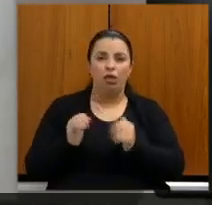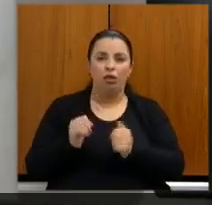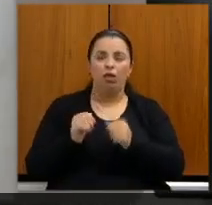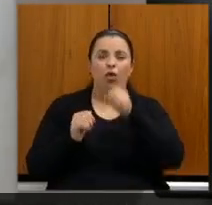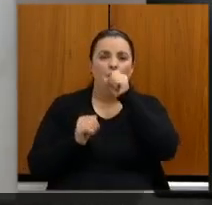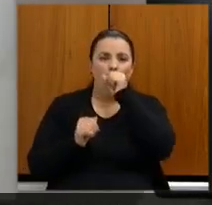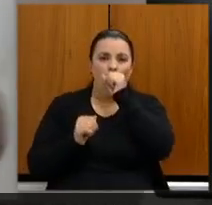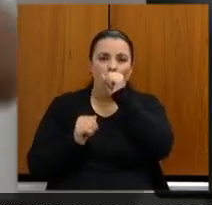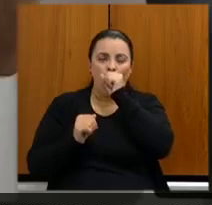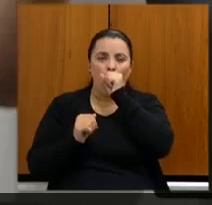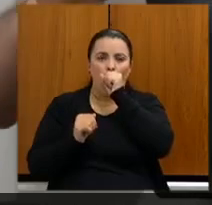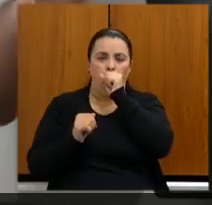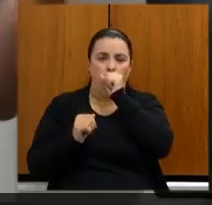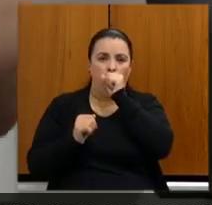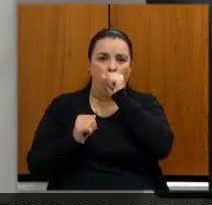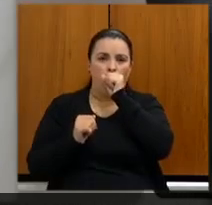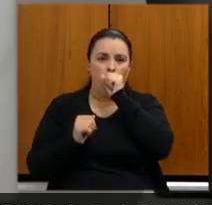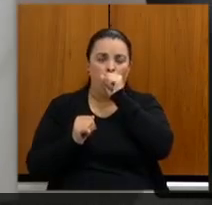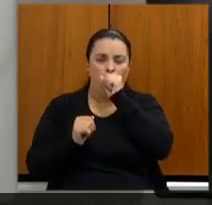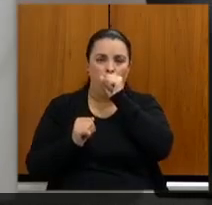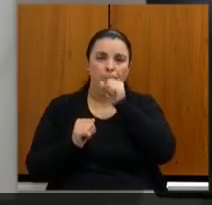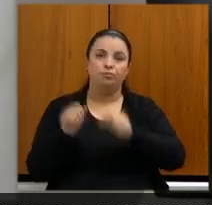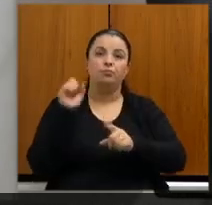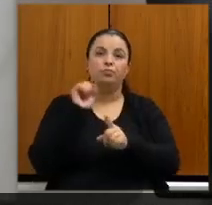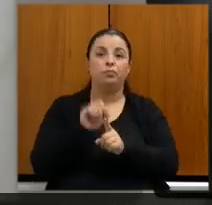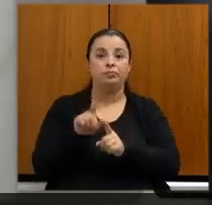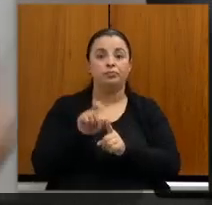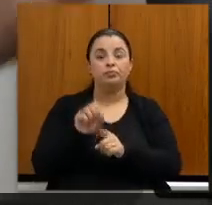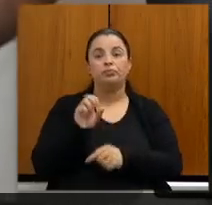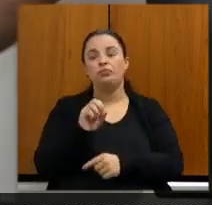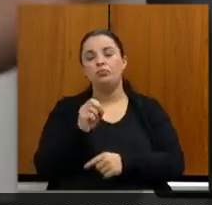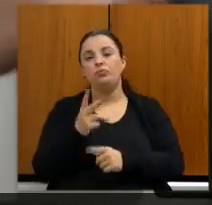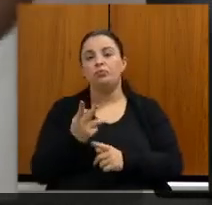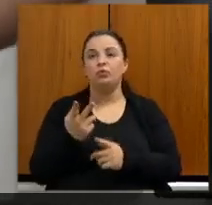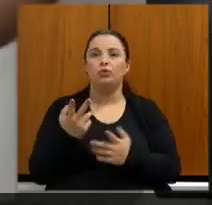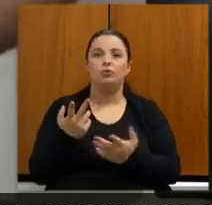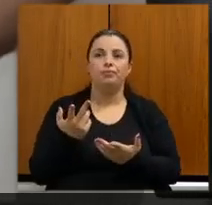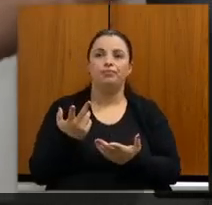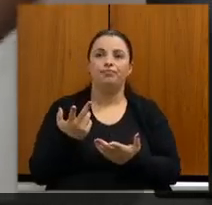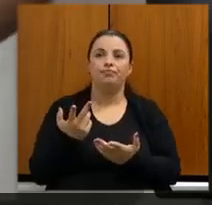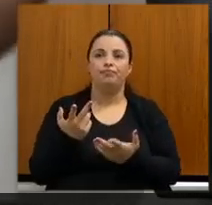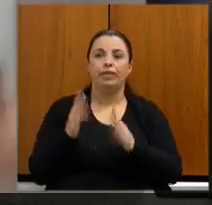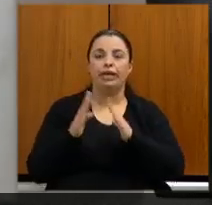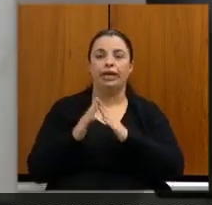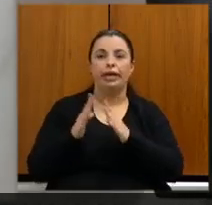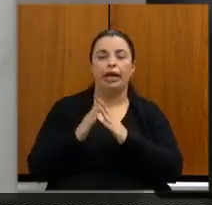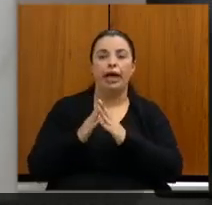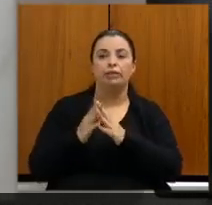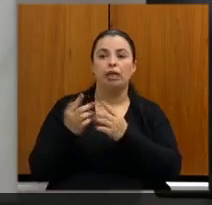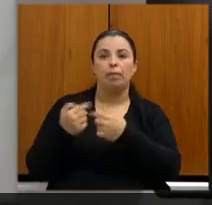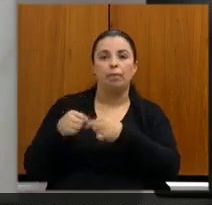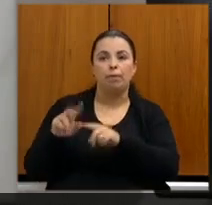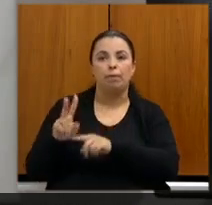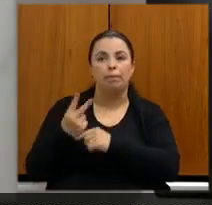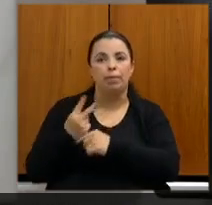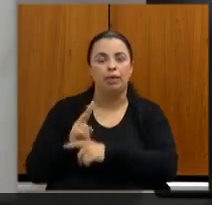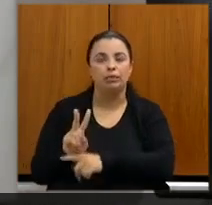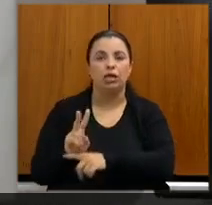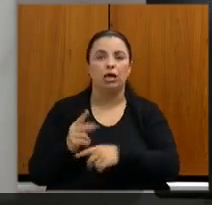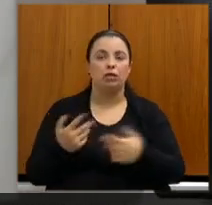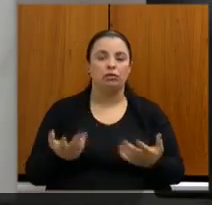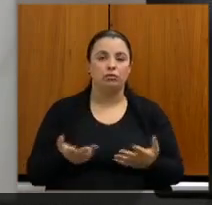que sobreviver de favor ou nas ruas né é metade da monocultura de